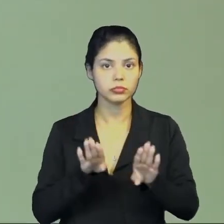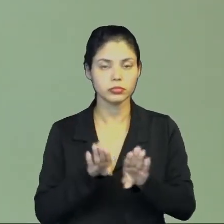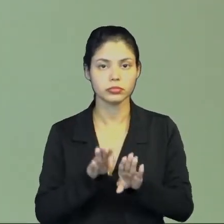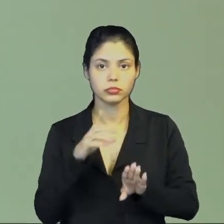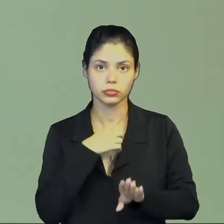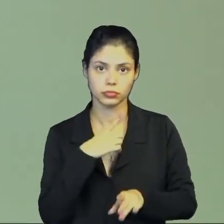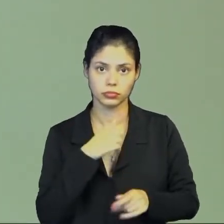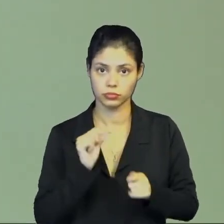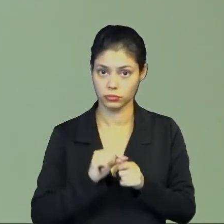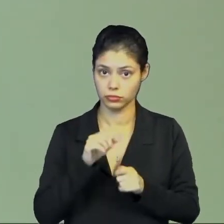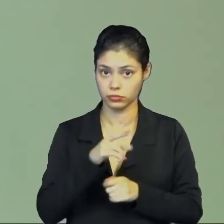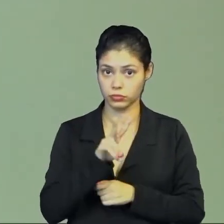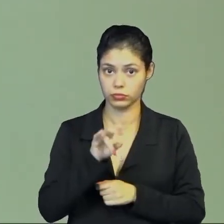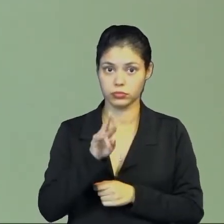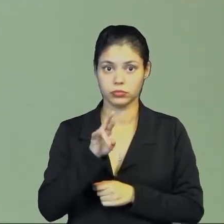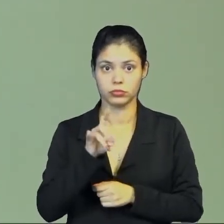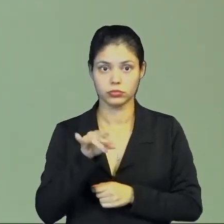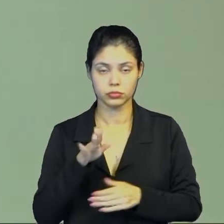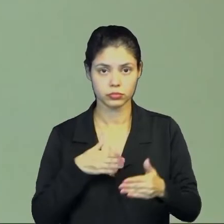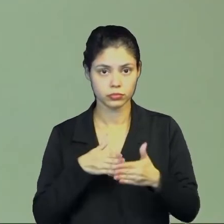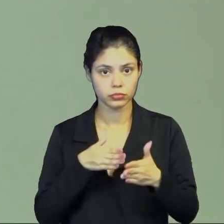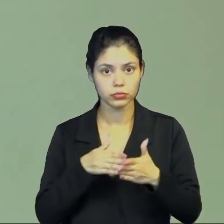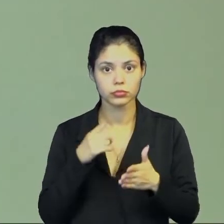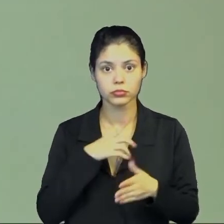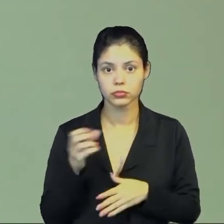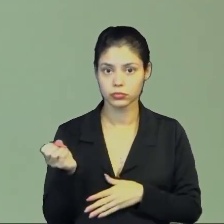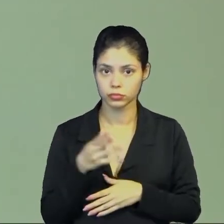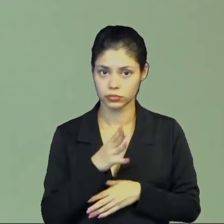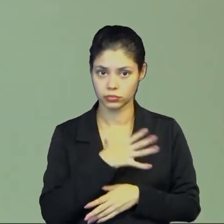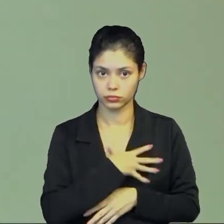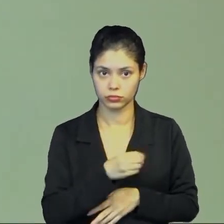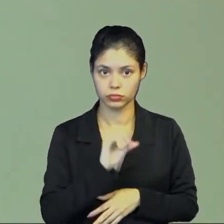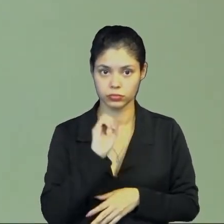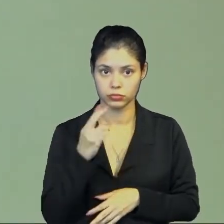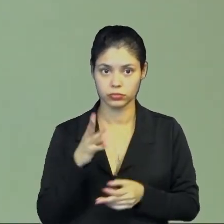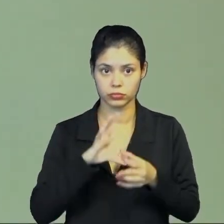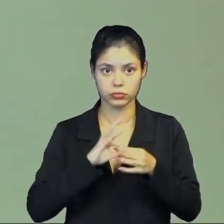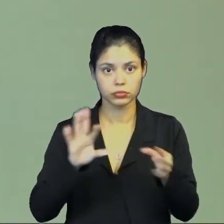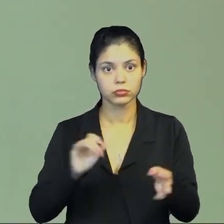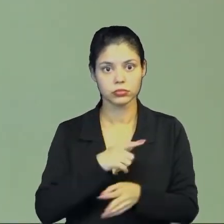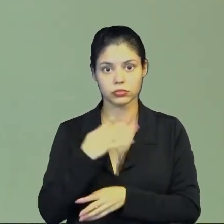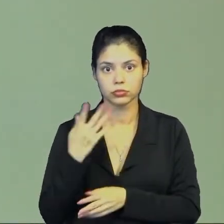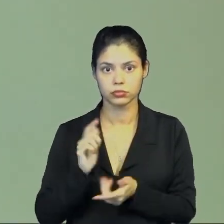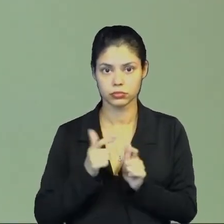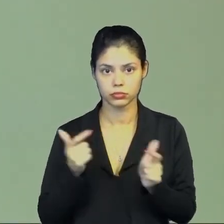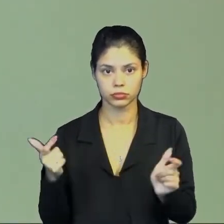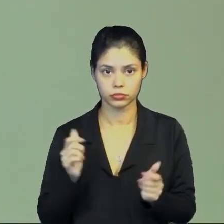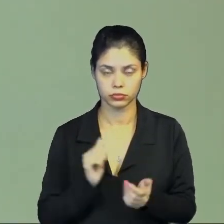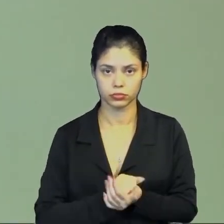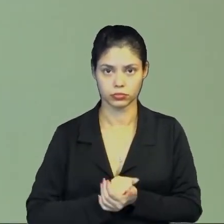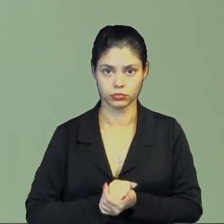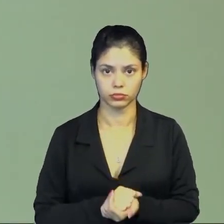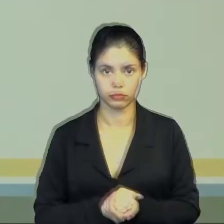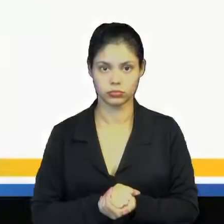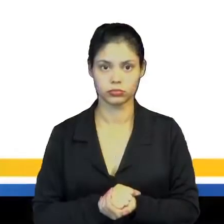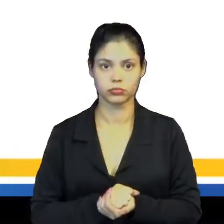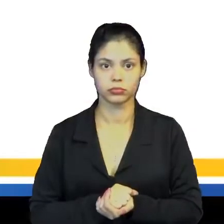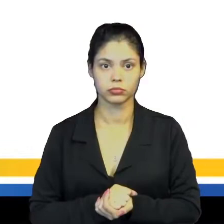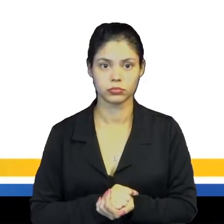vasectomia. E esse processo de vasectomia, então, vai impedir com que ele tenha novos filhos ou não libere uma quantidade excessiva de espermatozoides.